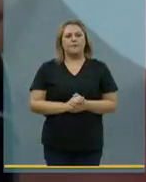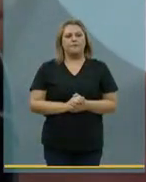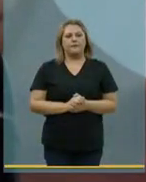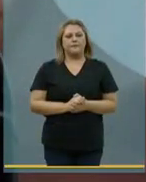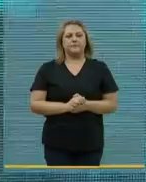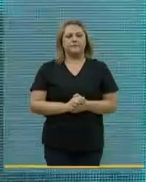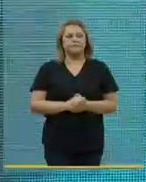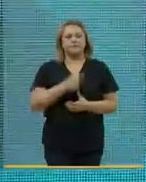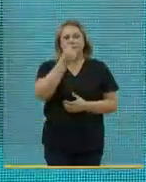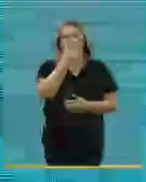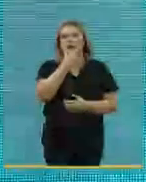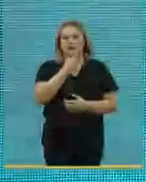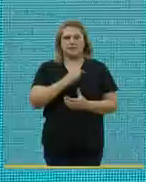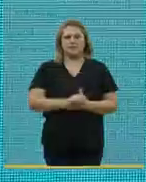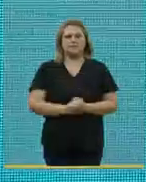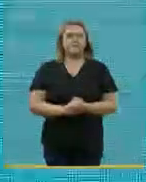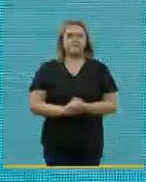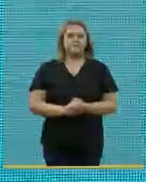boulos